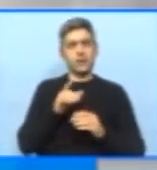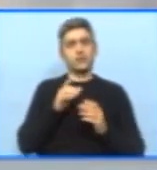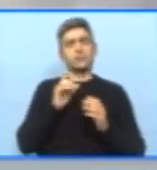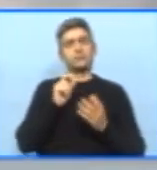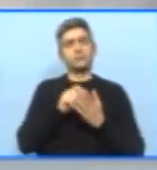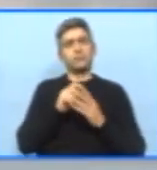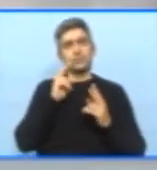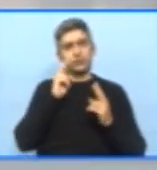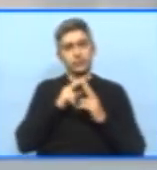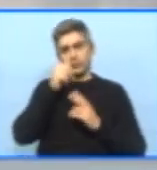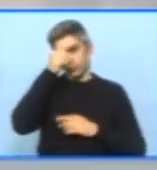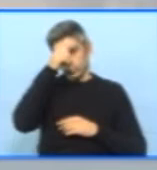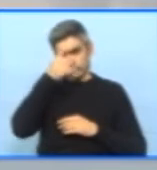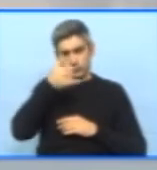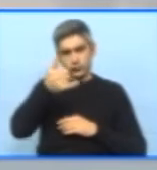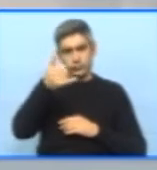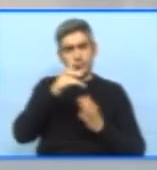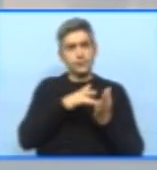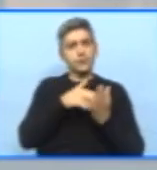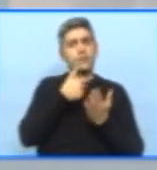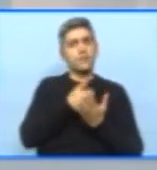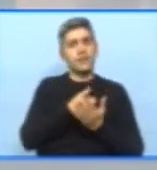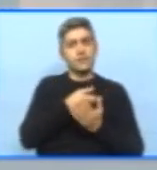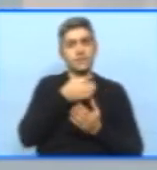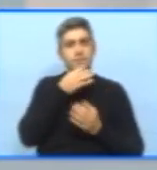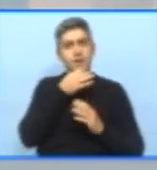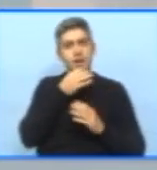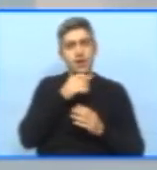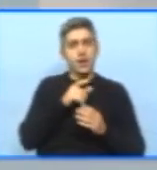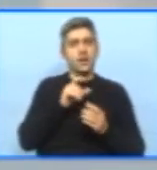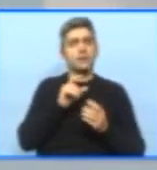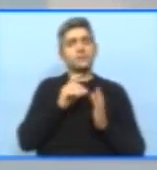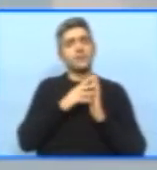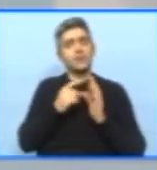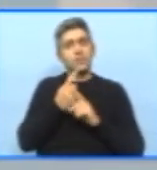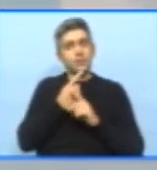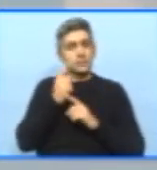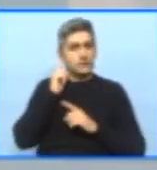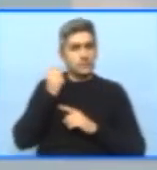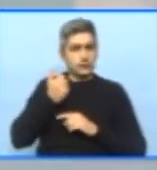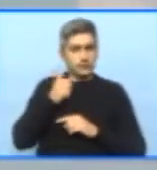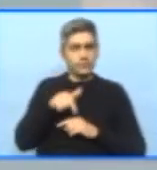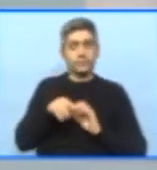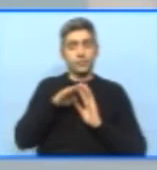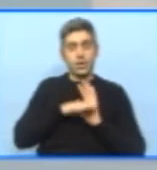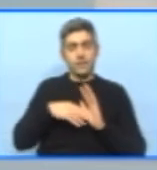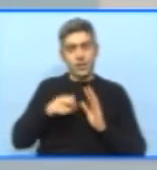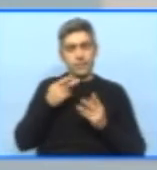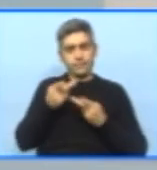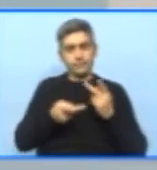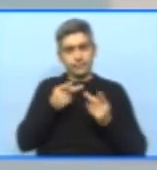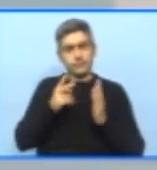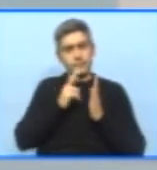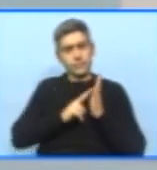cristãs em cada domingo, que têm nos textos da Bíblia referências centrais. Neste programa analisamos as três leituras do